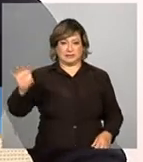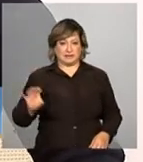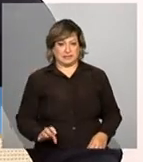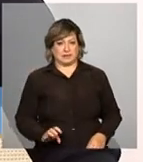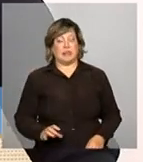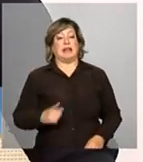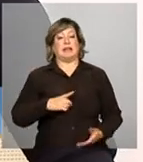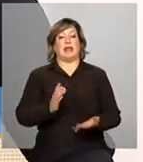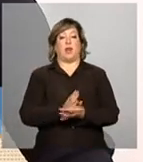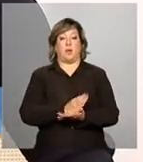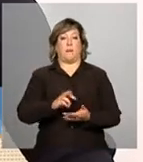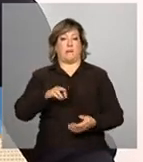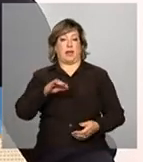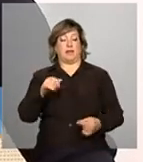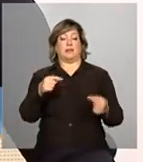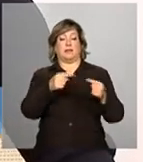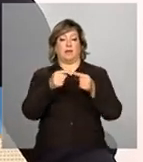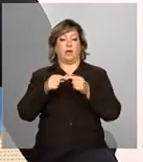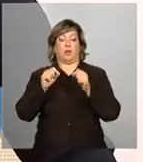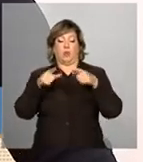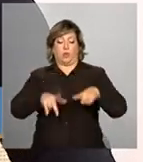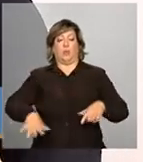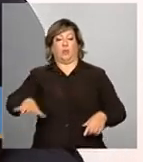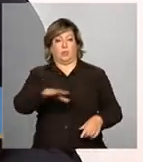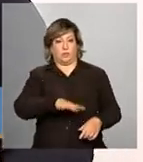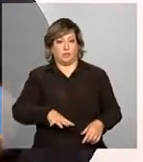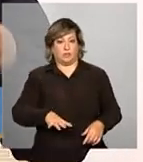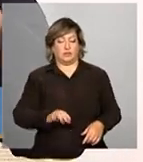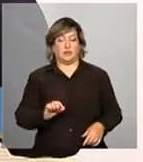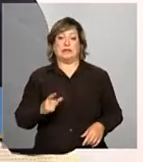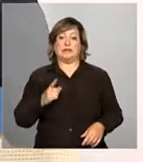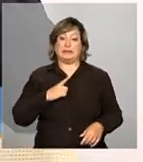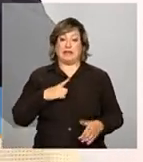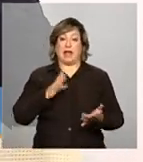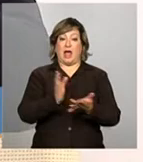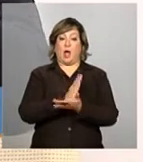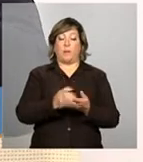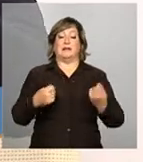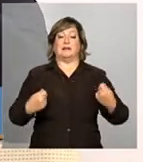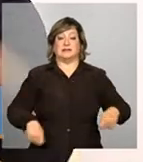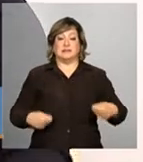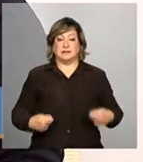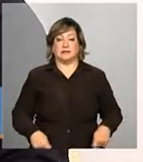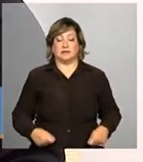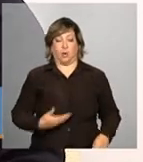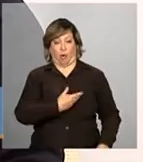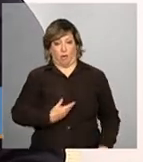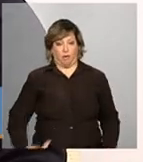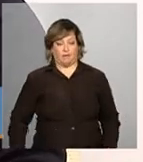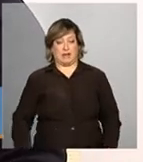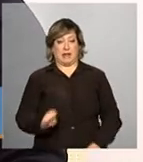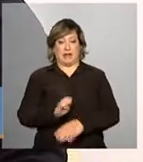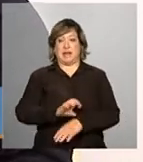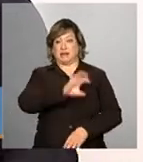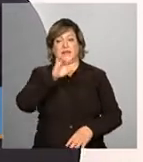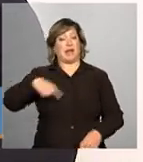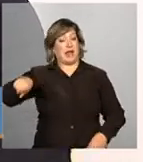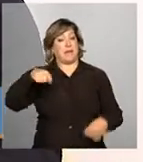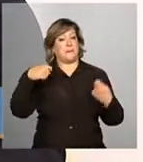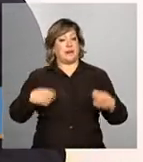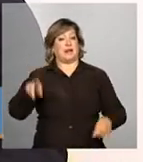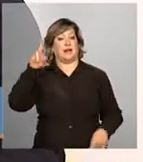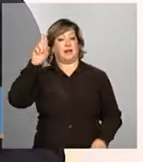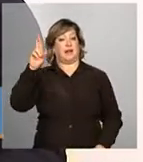regionalização sábado aí ela quer saber se tem demandas que os governos estaduais que tem que assumir